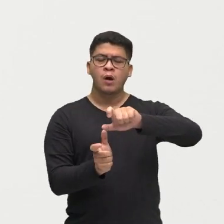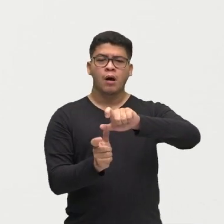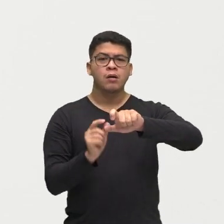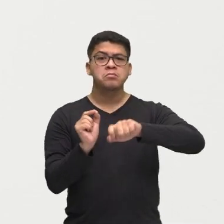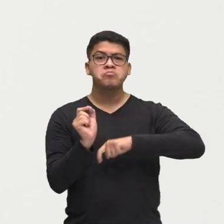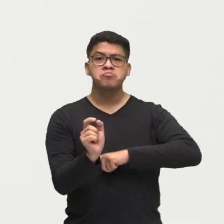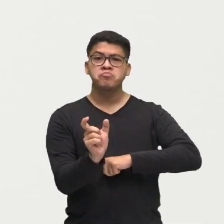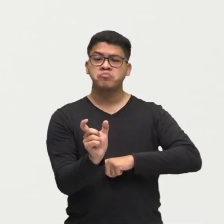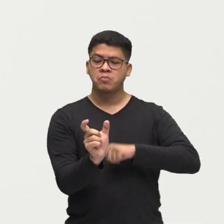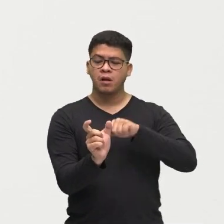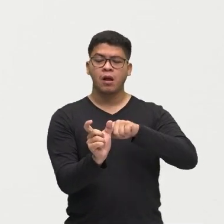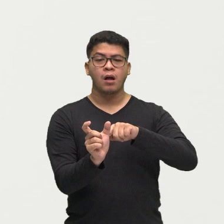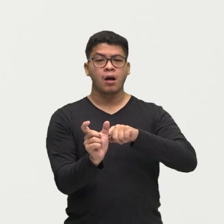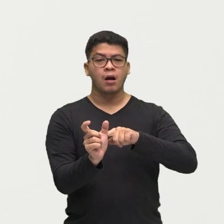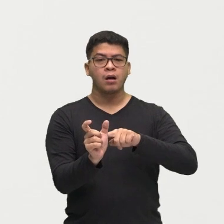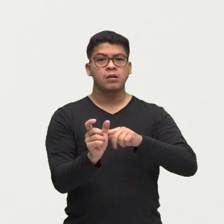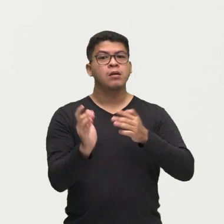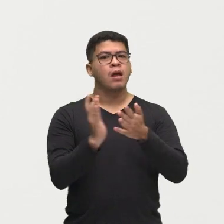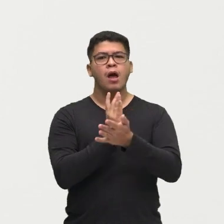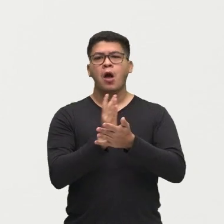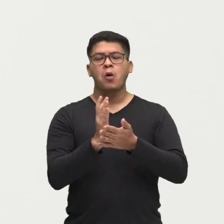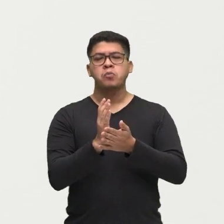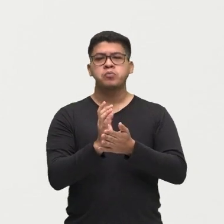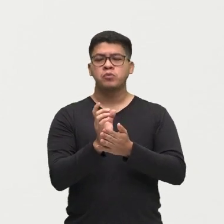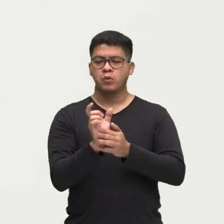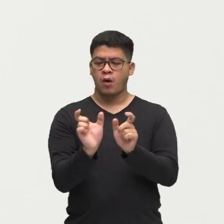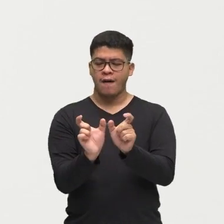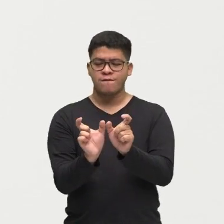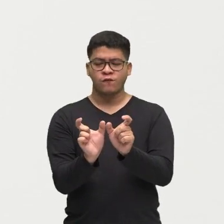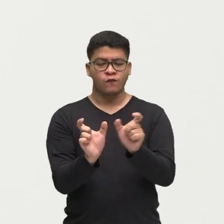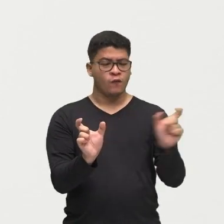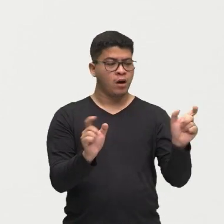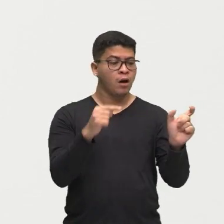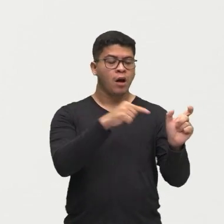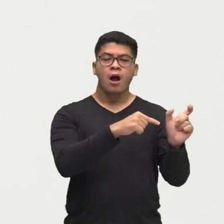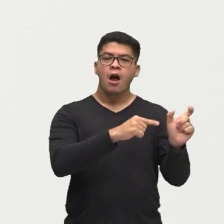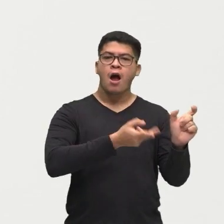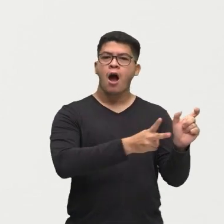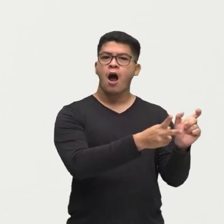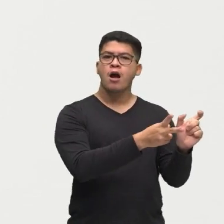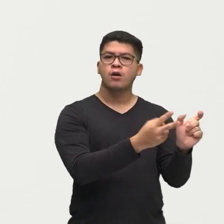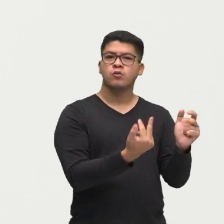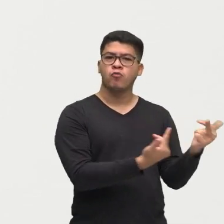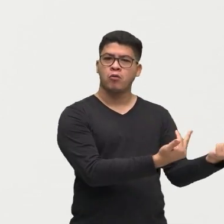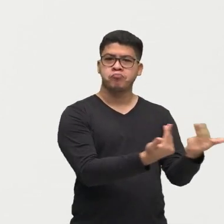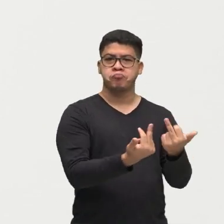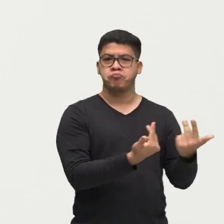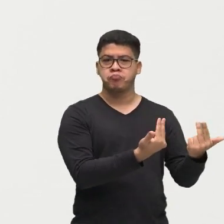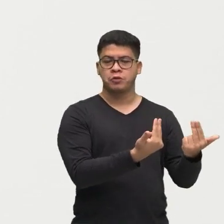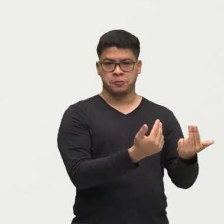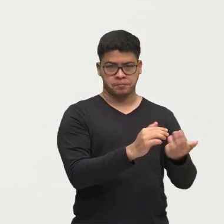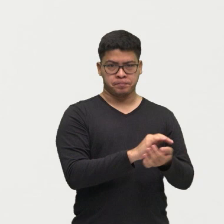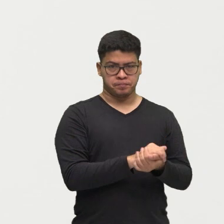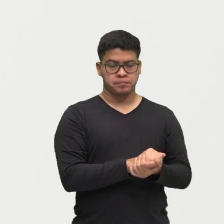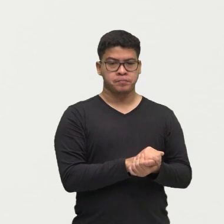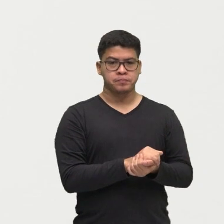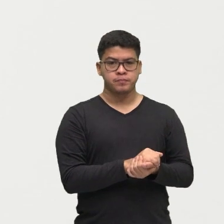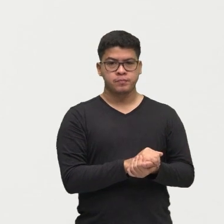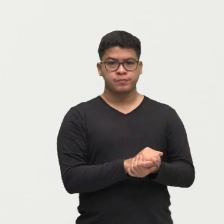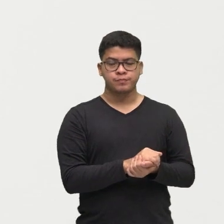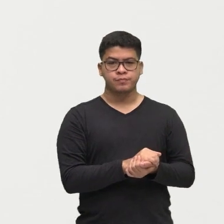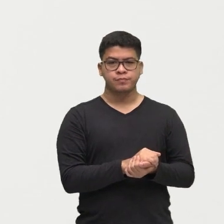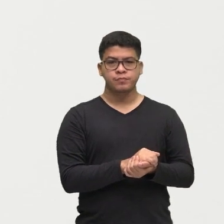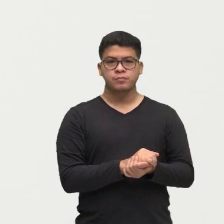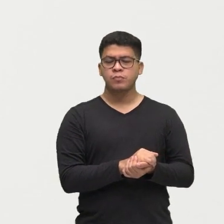o restante da frase é o mesmo para todos, until late. Então, o que quer dizer essa frase